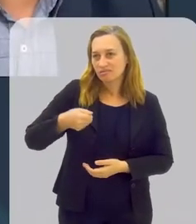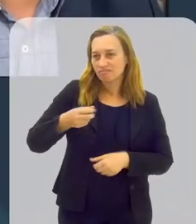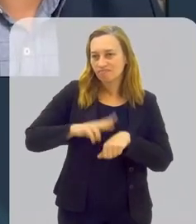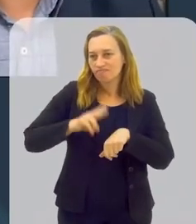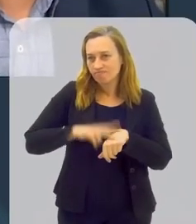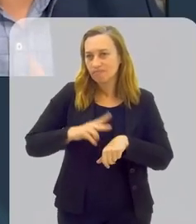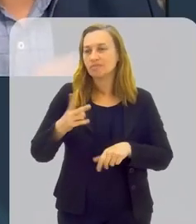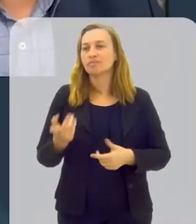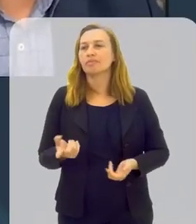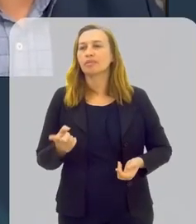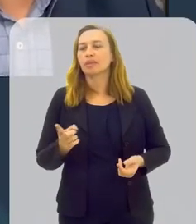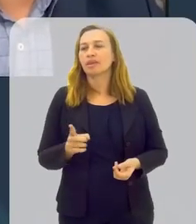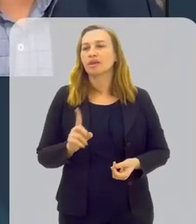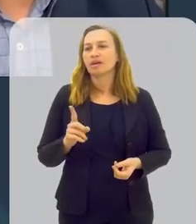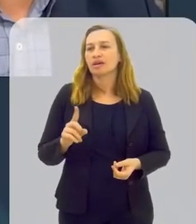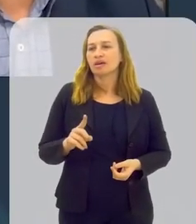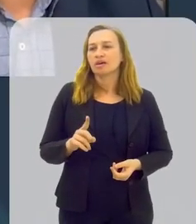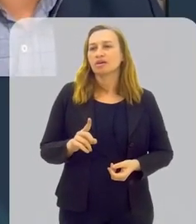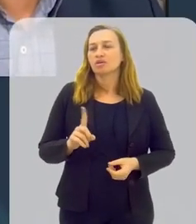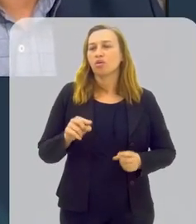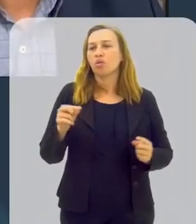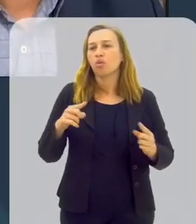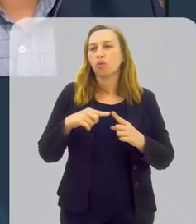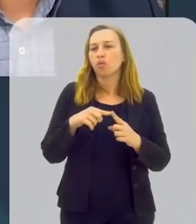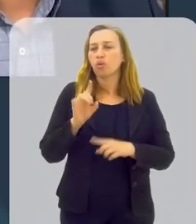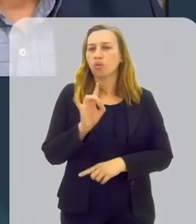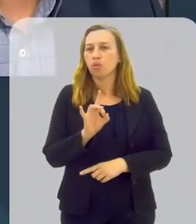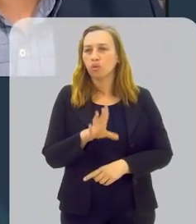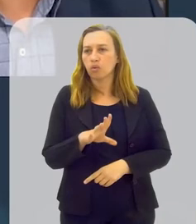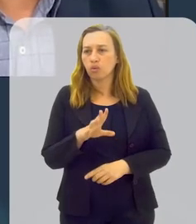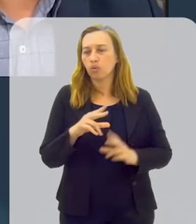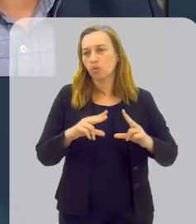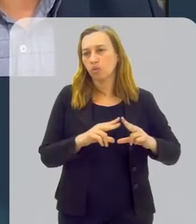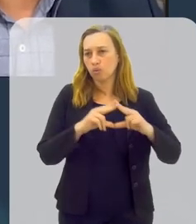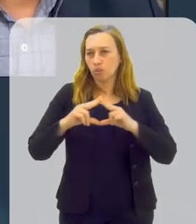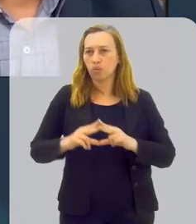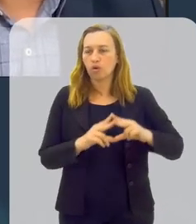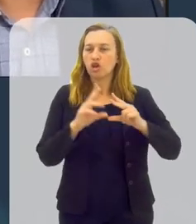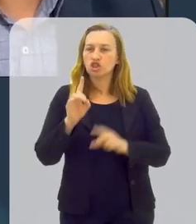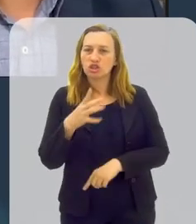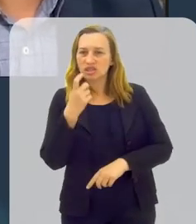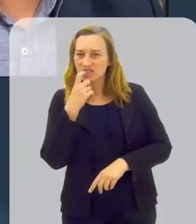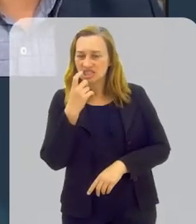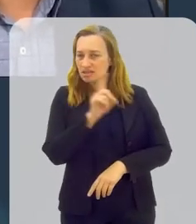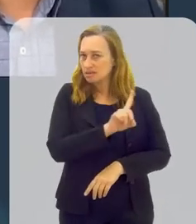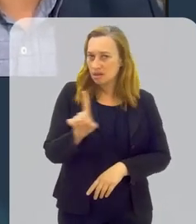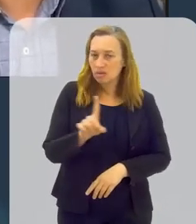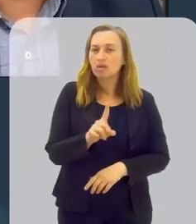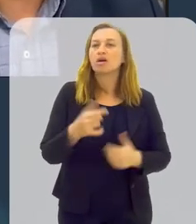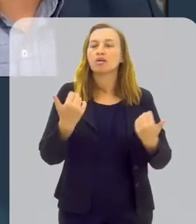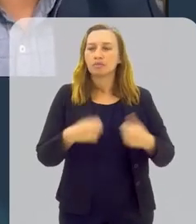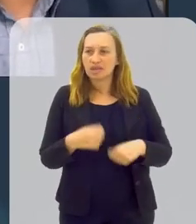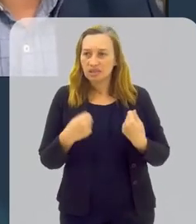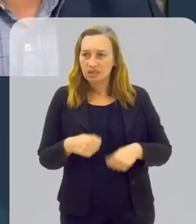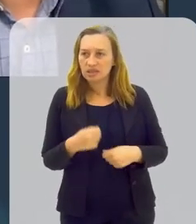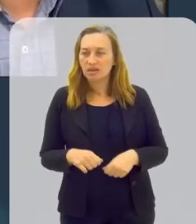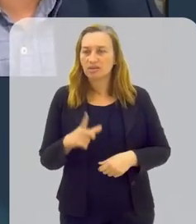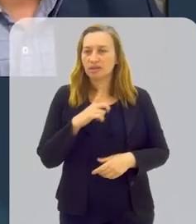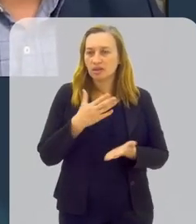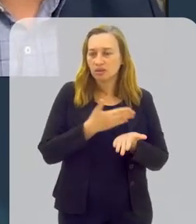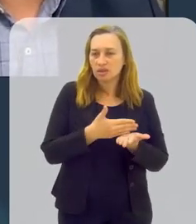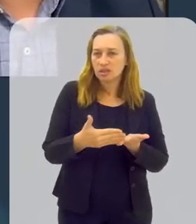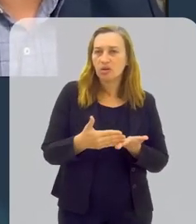iniciou no plástico no vidro mas a gente viu que não era não era só esse e nunca foi o objetivo ser uma reciclagem só de plástico